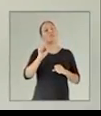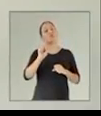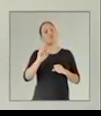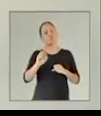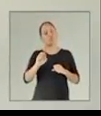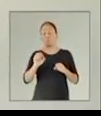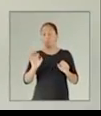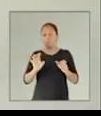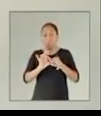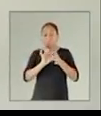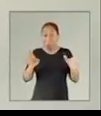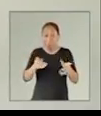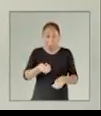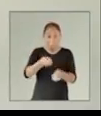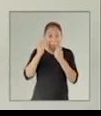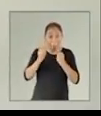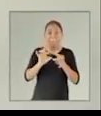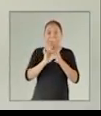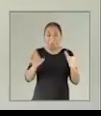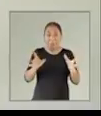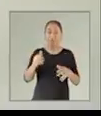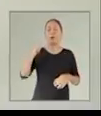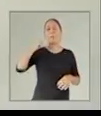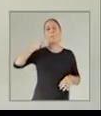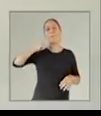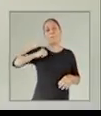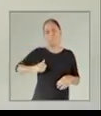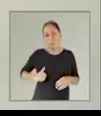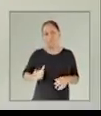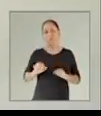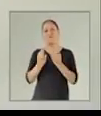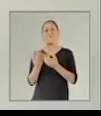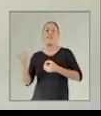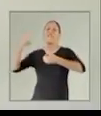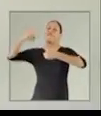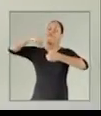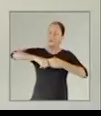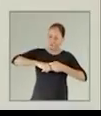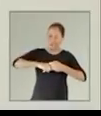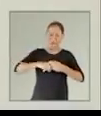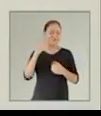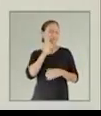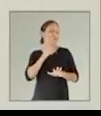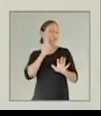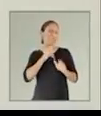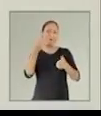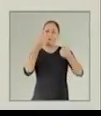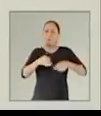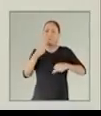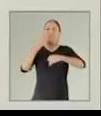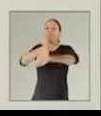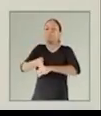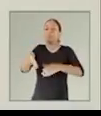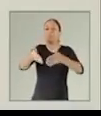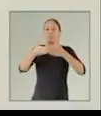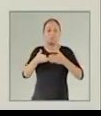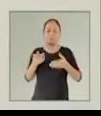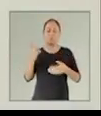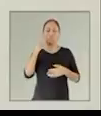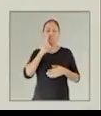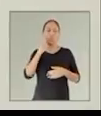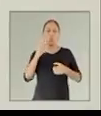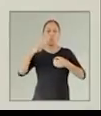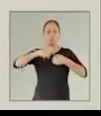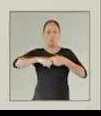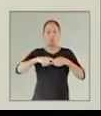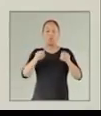ser pago automaticamente sem que seja preciso tomar qualquer providência adicional. Há também um ajuste na comprovação da